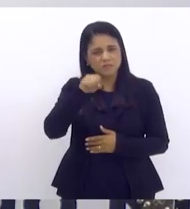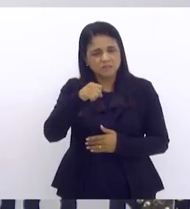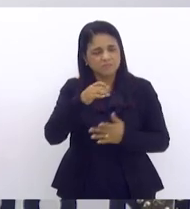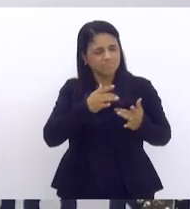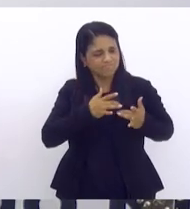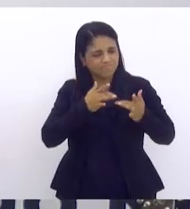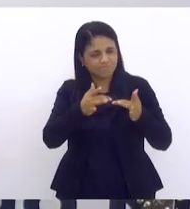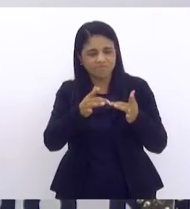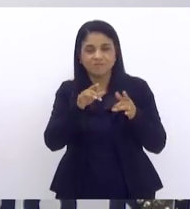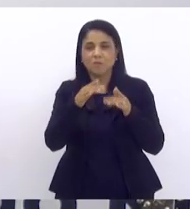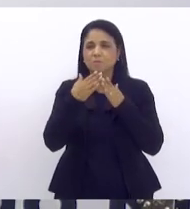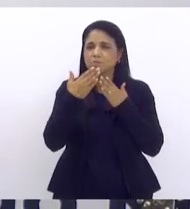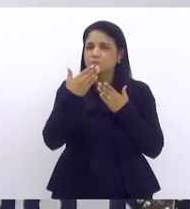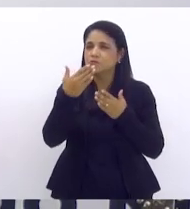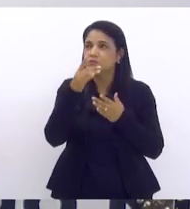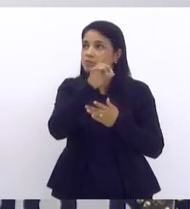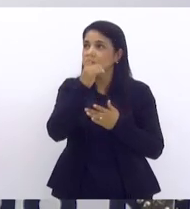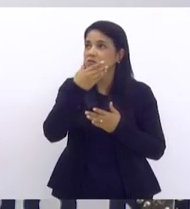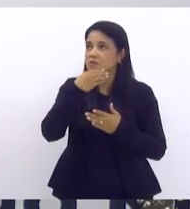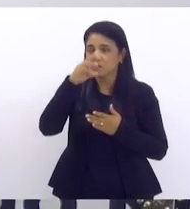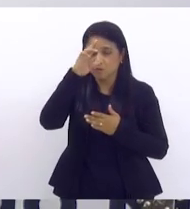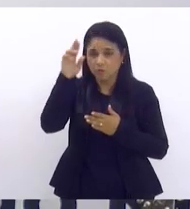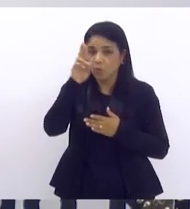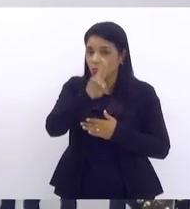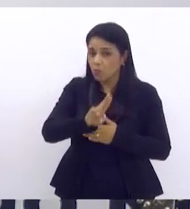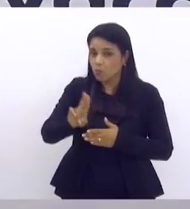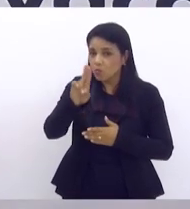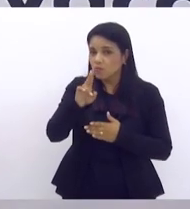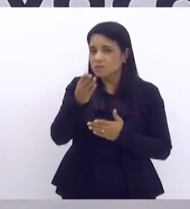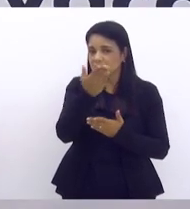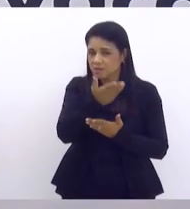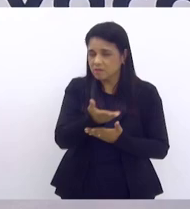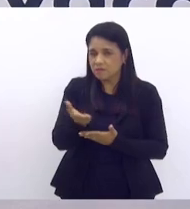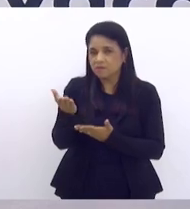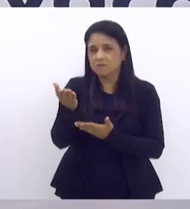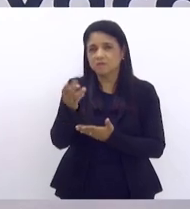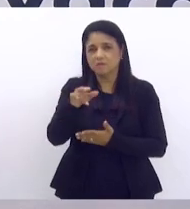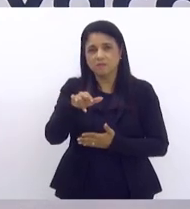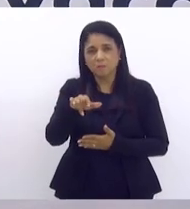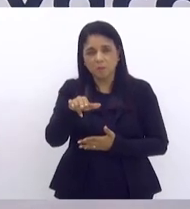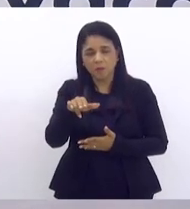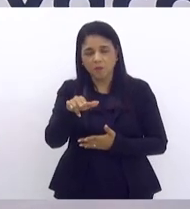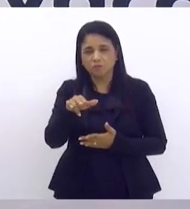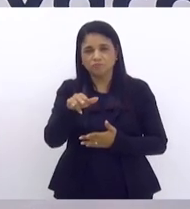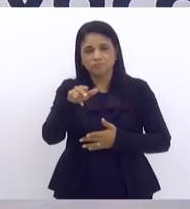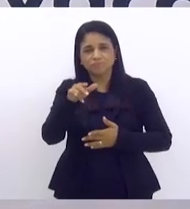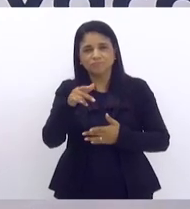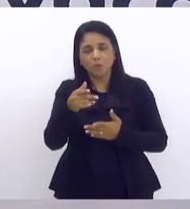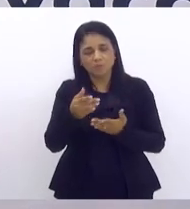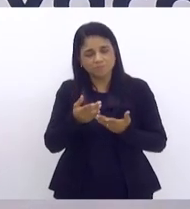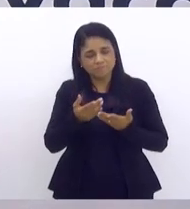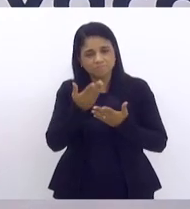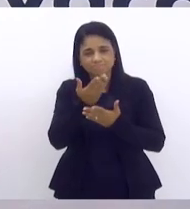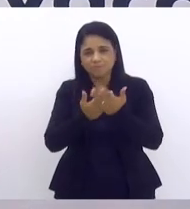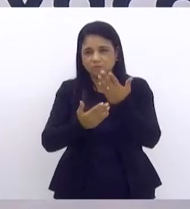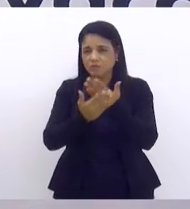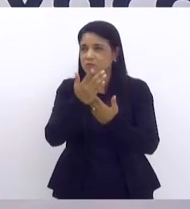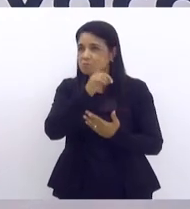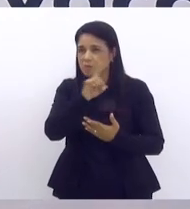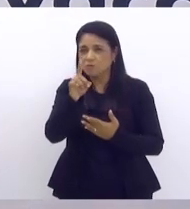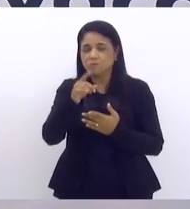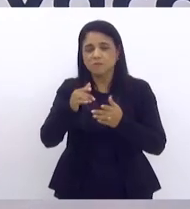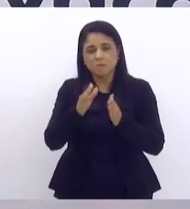isso, Senhor, nós te pedimos que tu uses desses irmãos e irmãs como instrumentos teus na difusão da